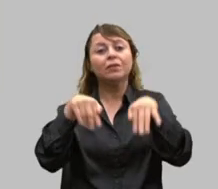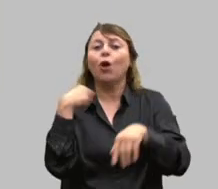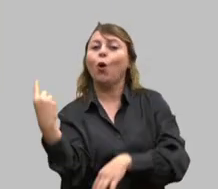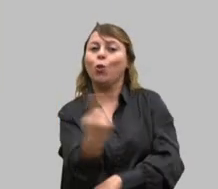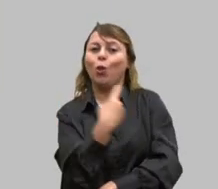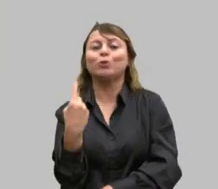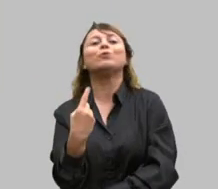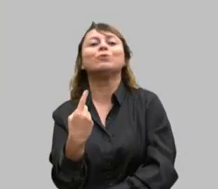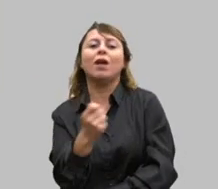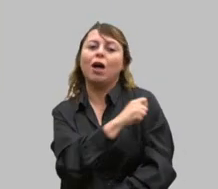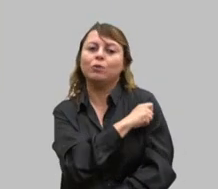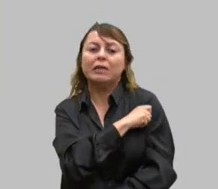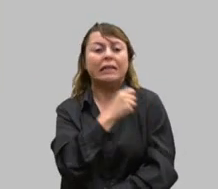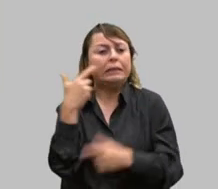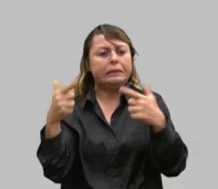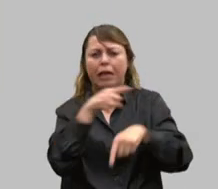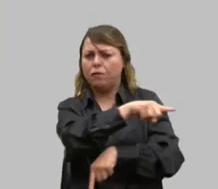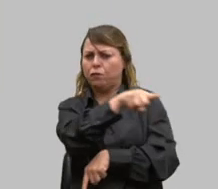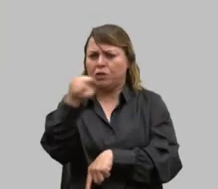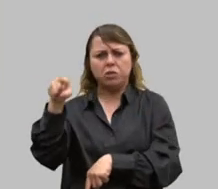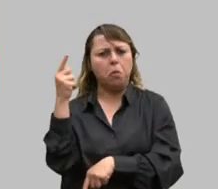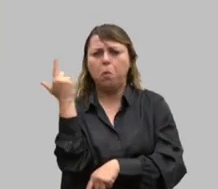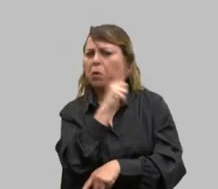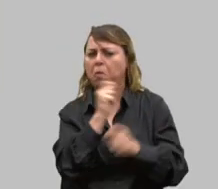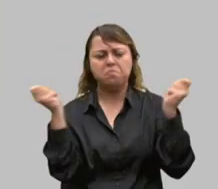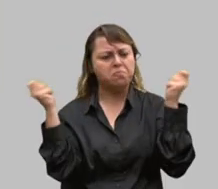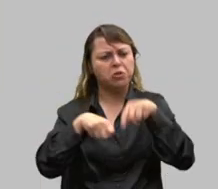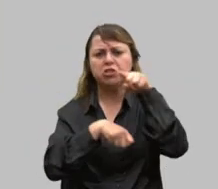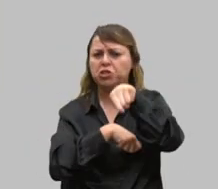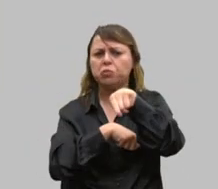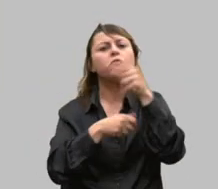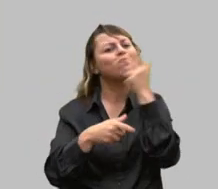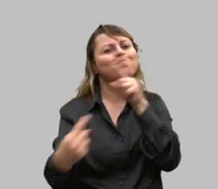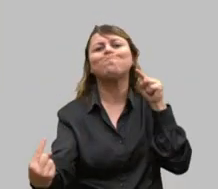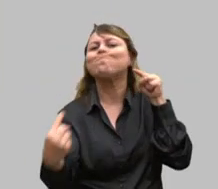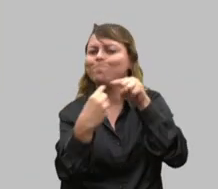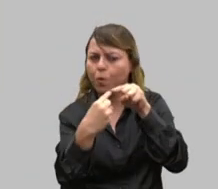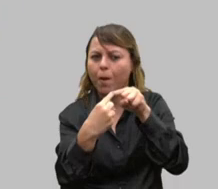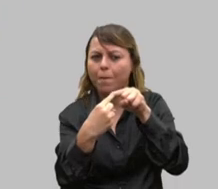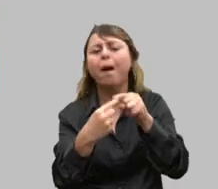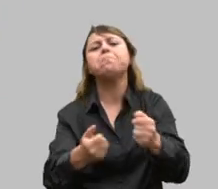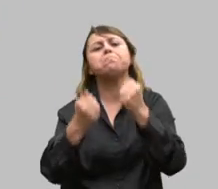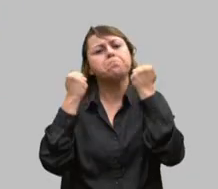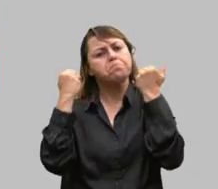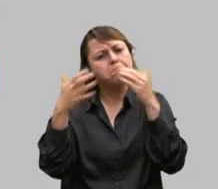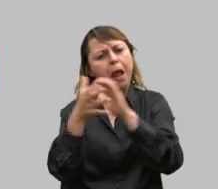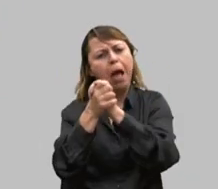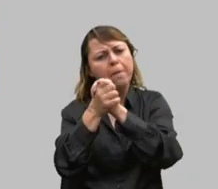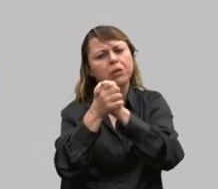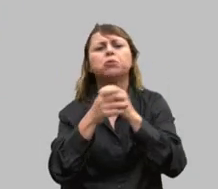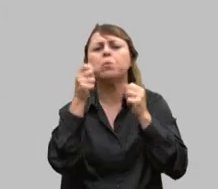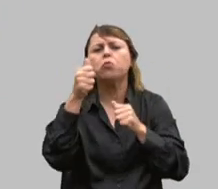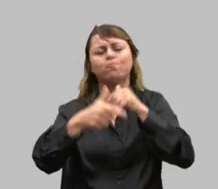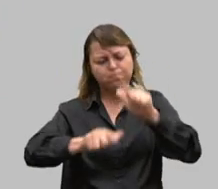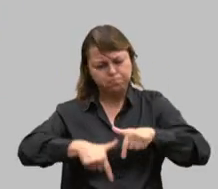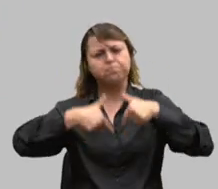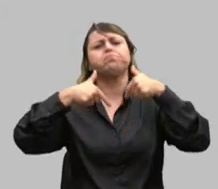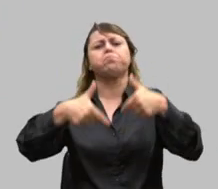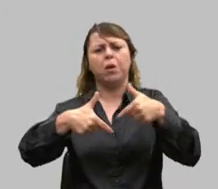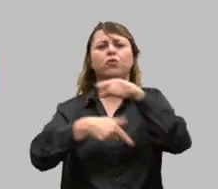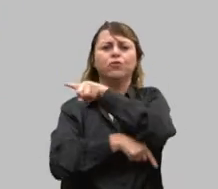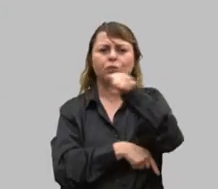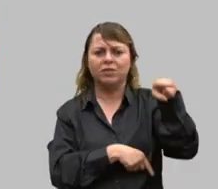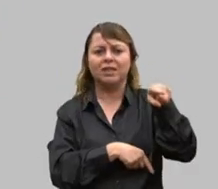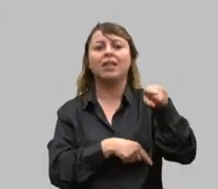sem vocês não seria possível chegar onde chegamos parabéns pelo empenho de vocês e lembre-se